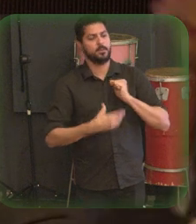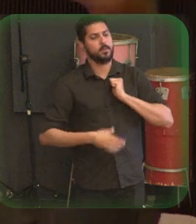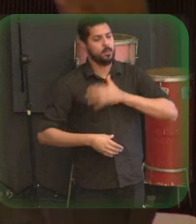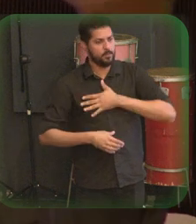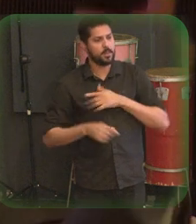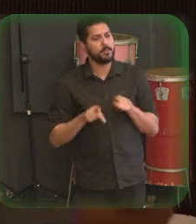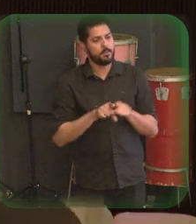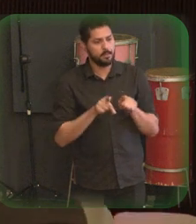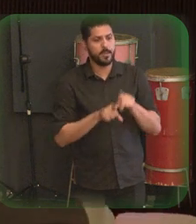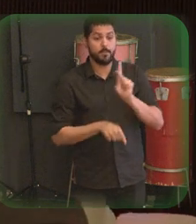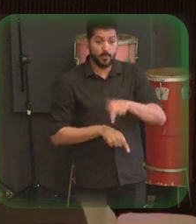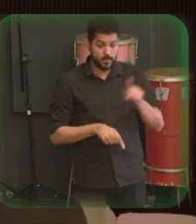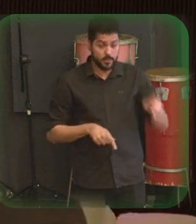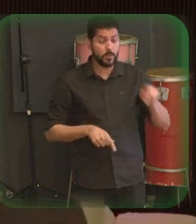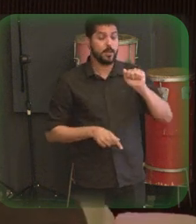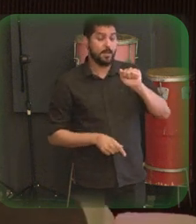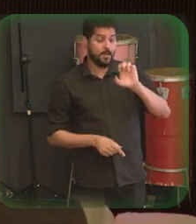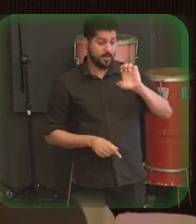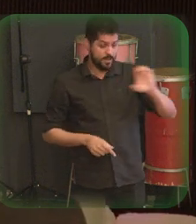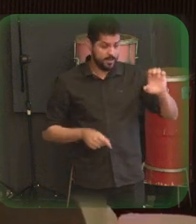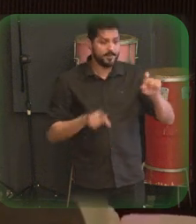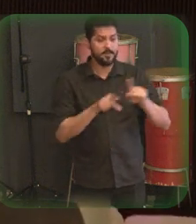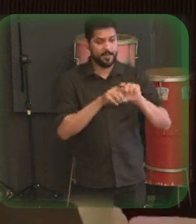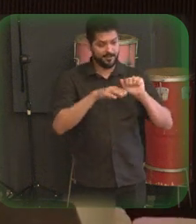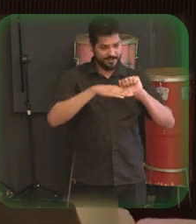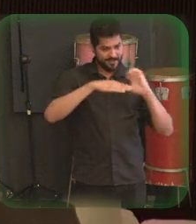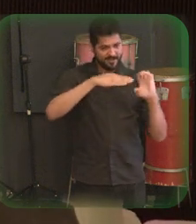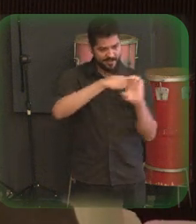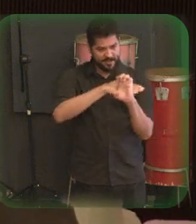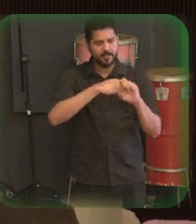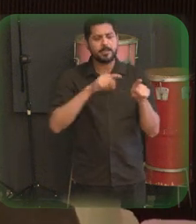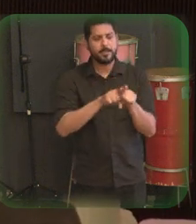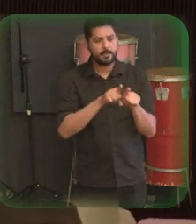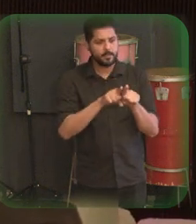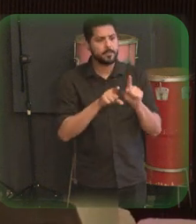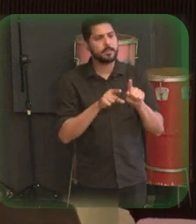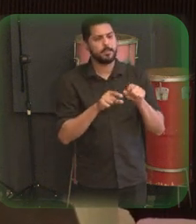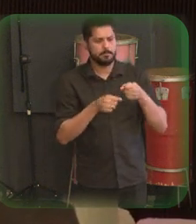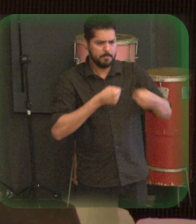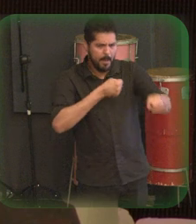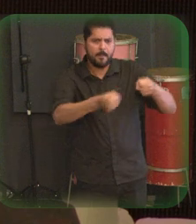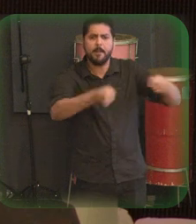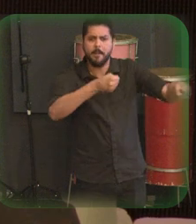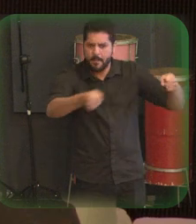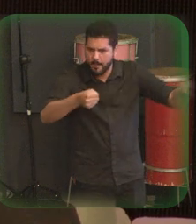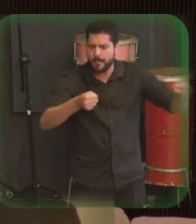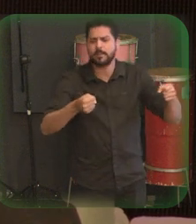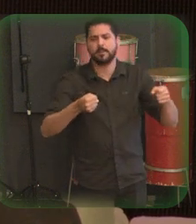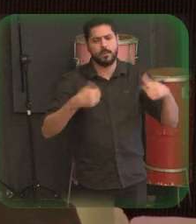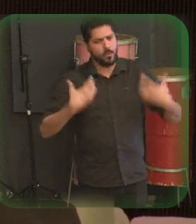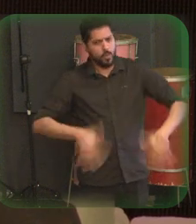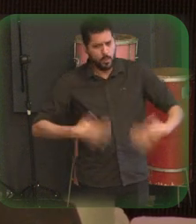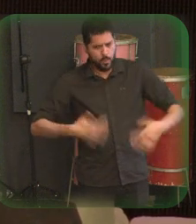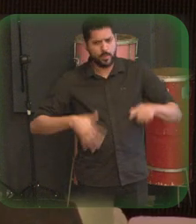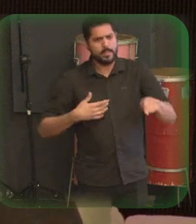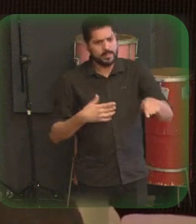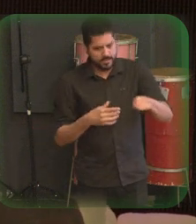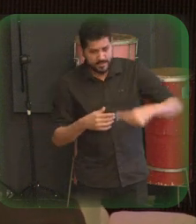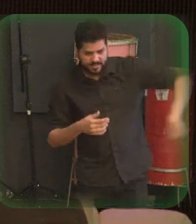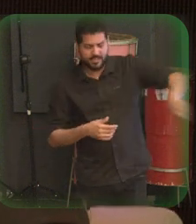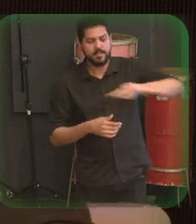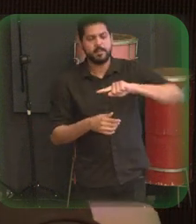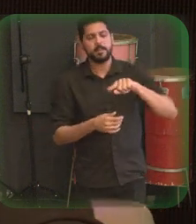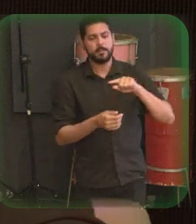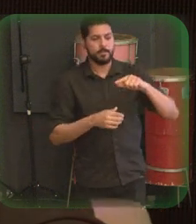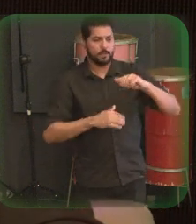Pernambuco, além de docentes de atendimento educacional especializado, revisores de texto braille e todos esses profissionais que fortalecem a questão da